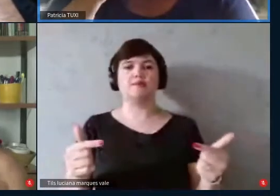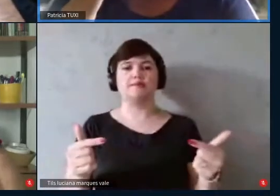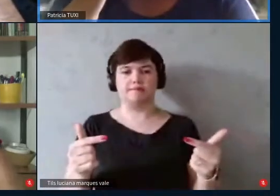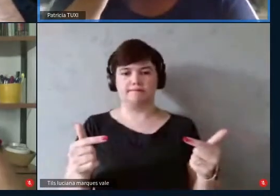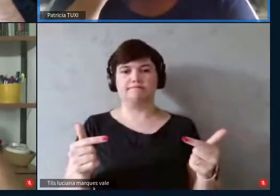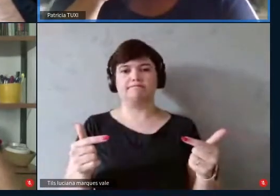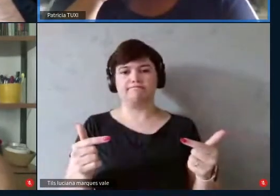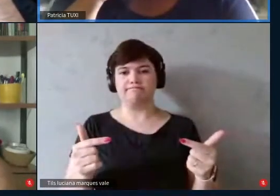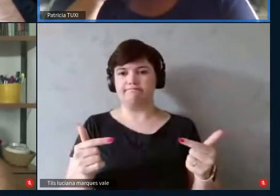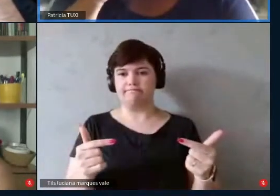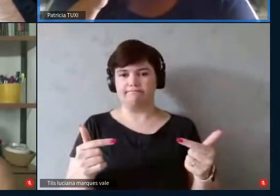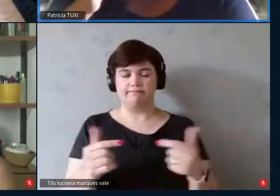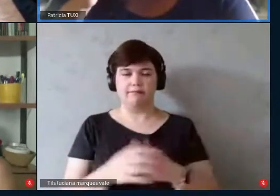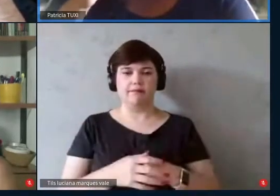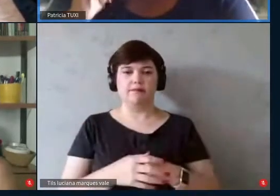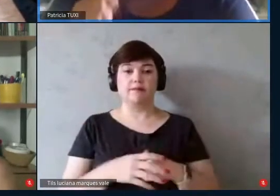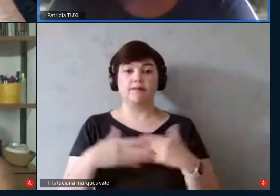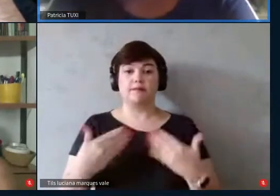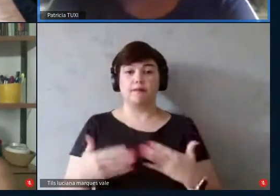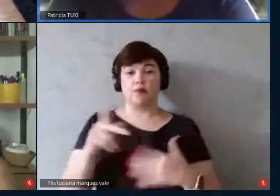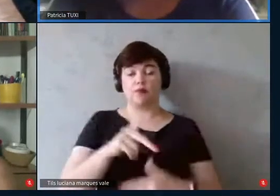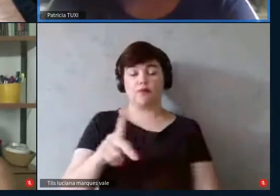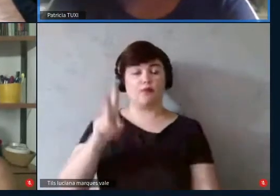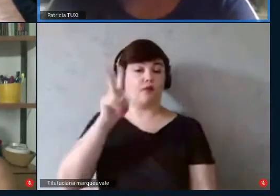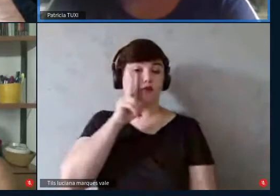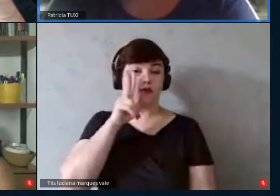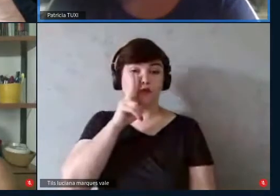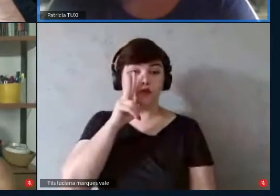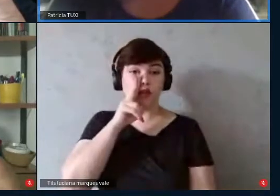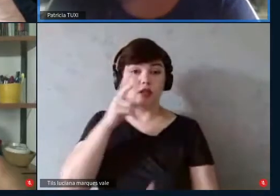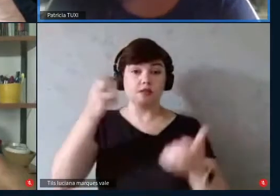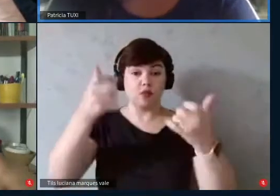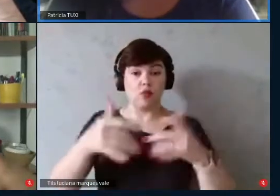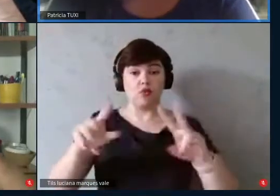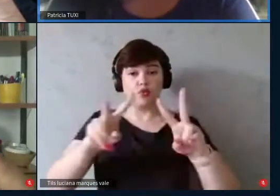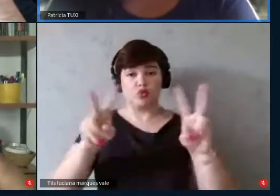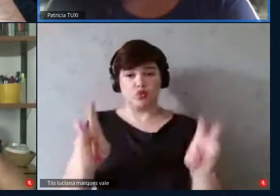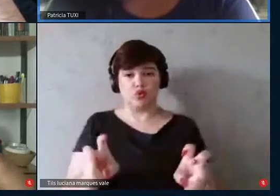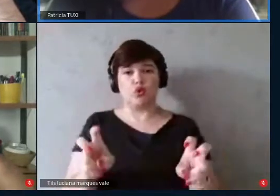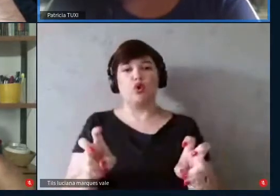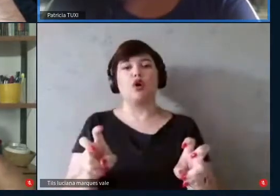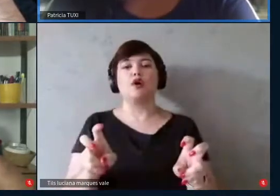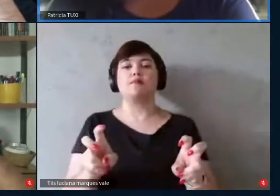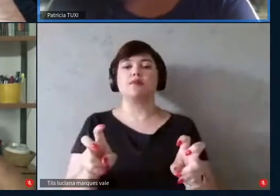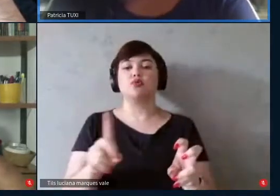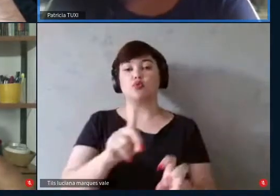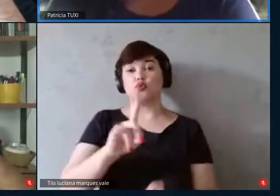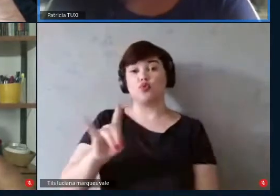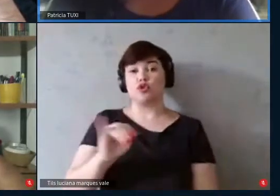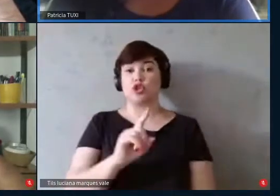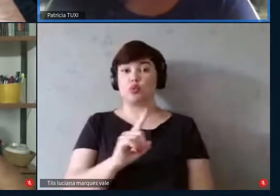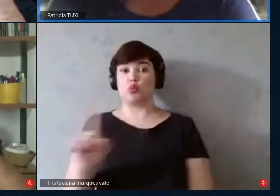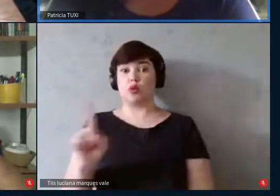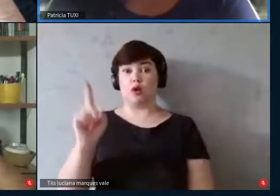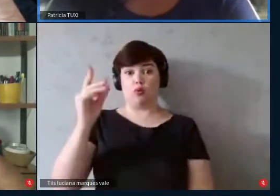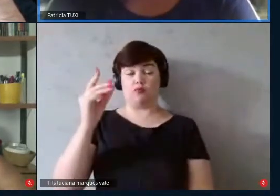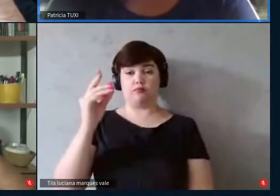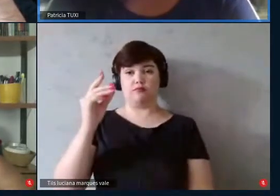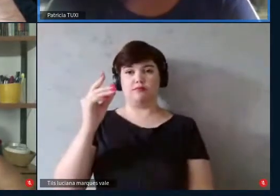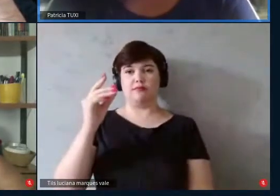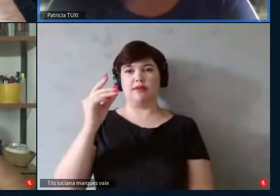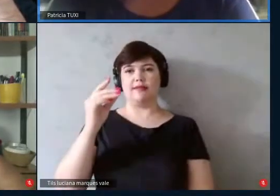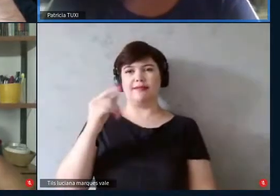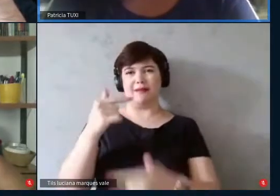quando o professor Vinícius falou sobre a crítica do dia do não pagamento, eu acho